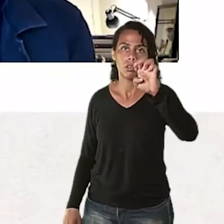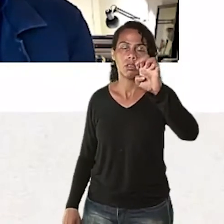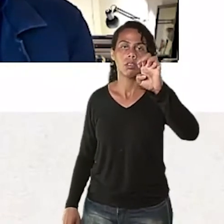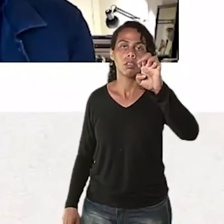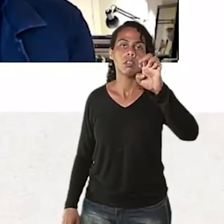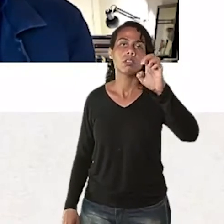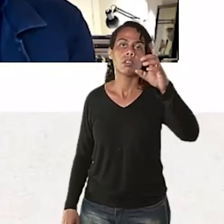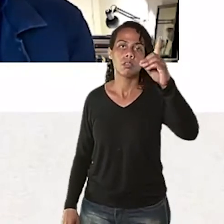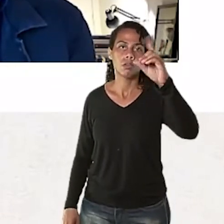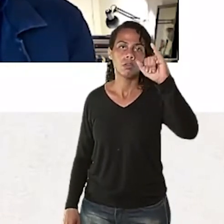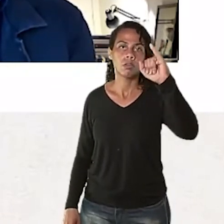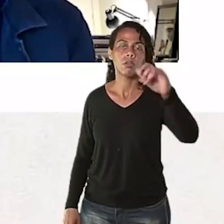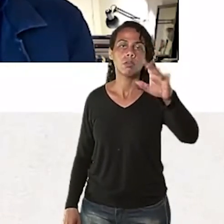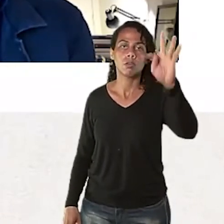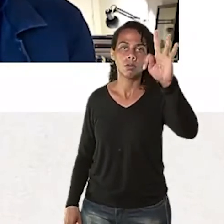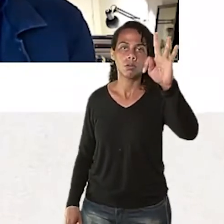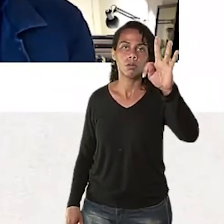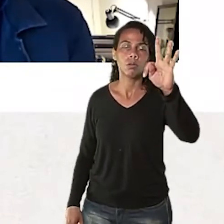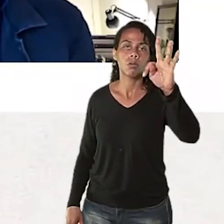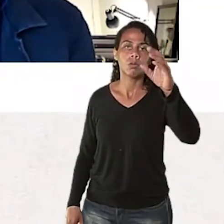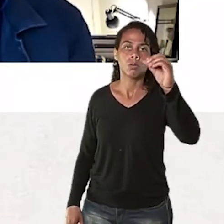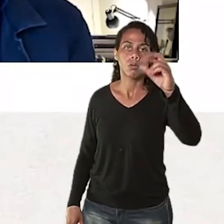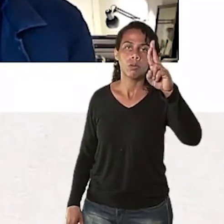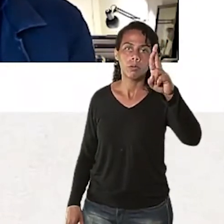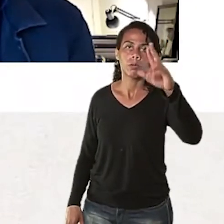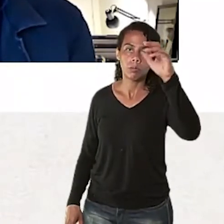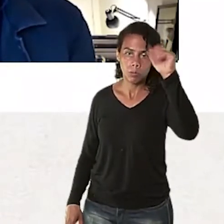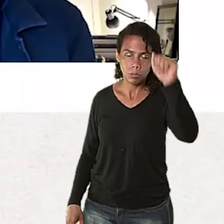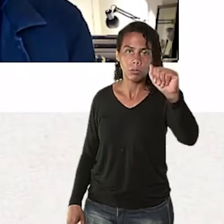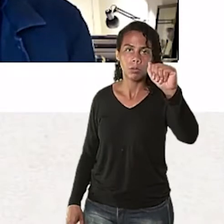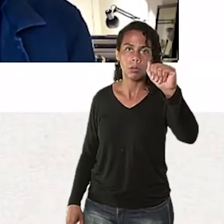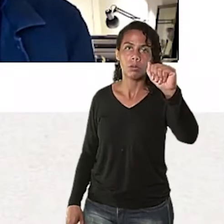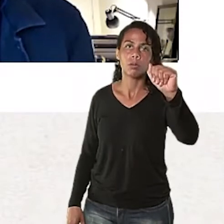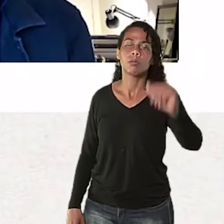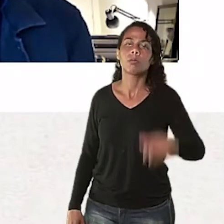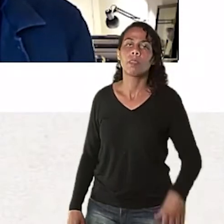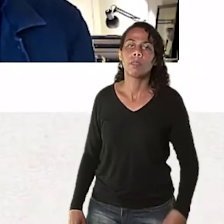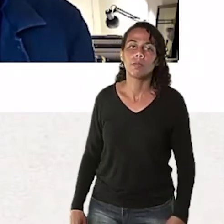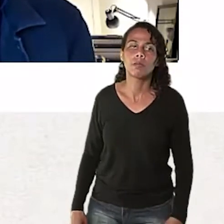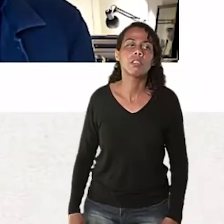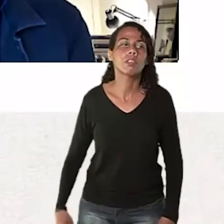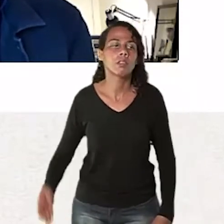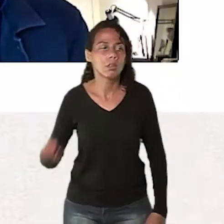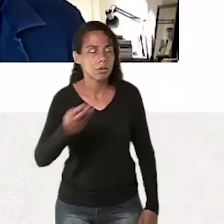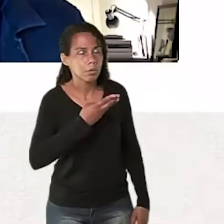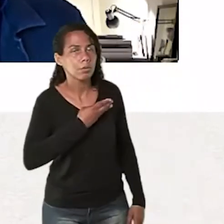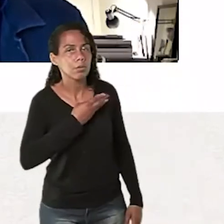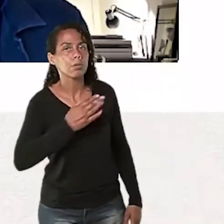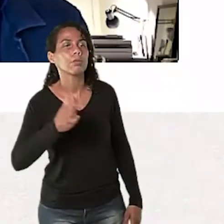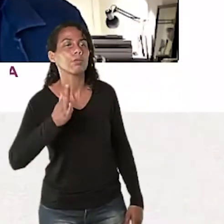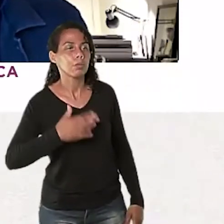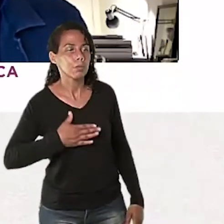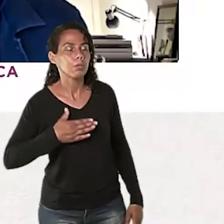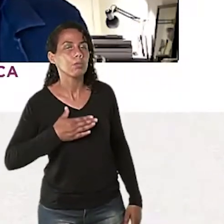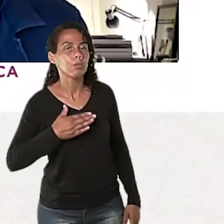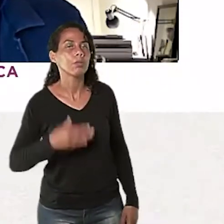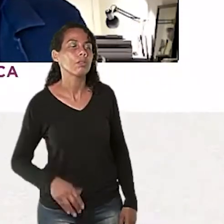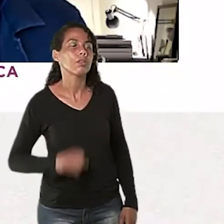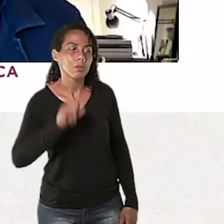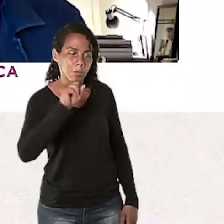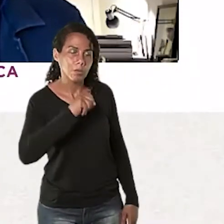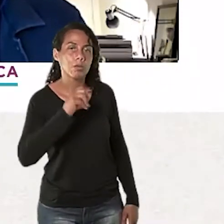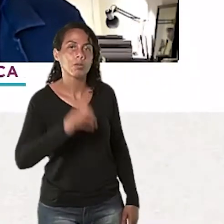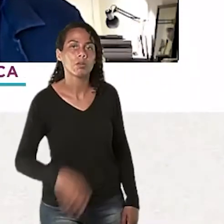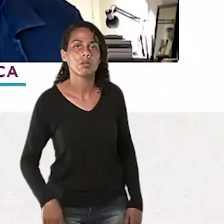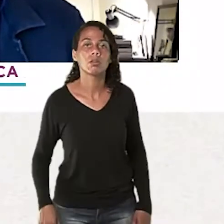prolonga por toda uma geração. Não é um suspiro nosso. Ele vai assim, entendeu? Gabriel Santabala,